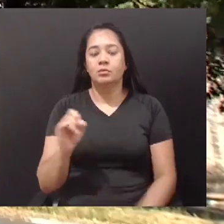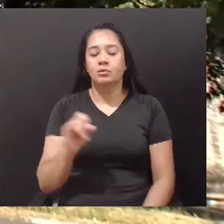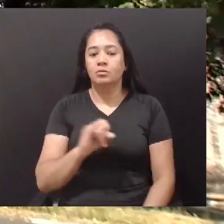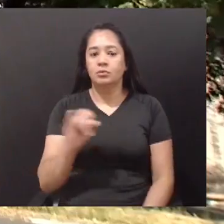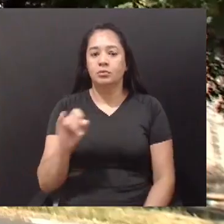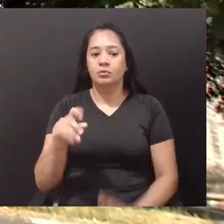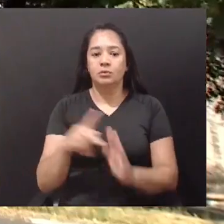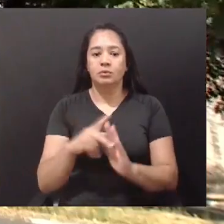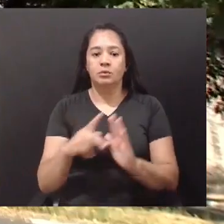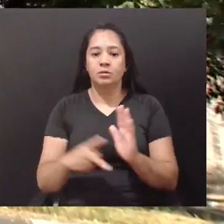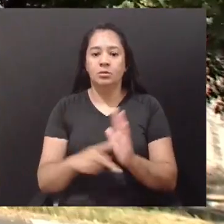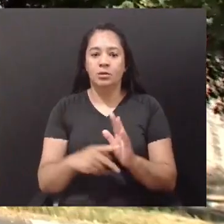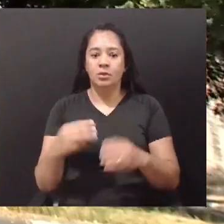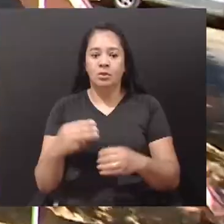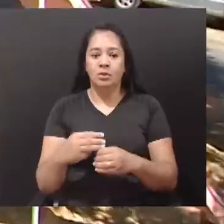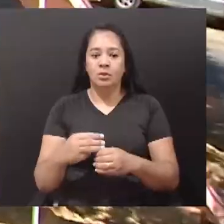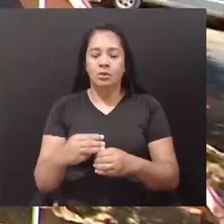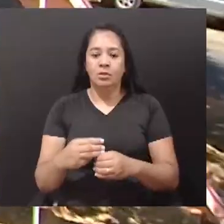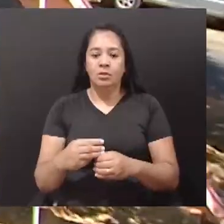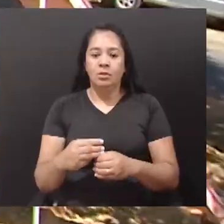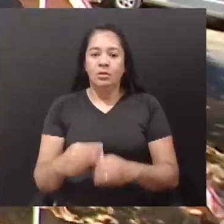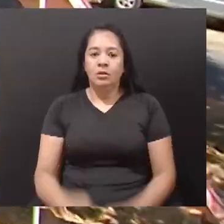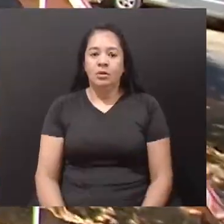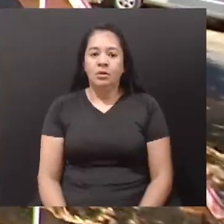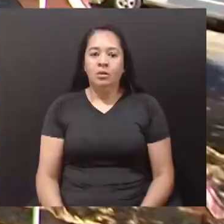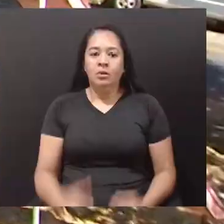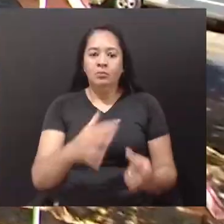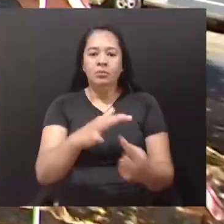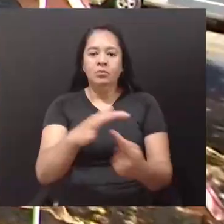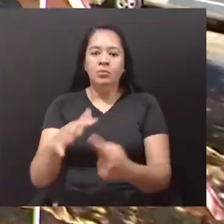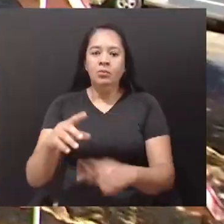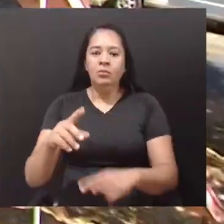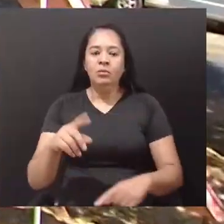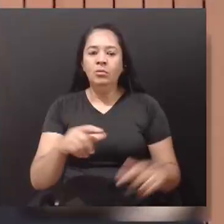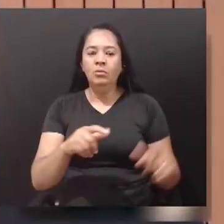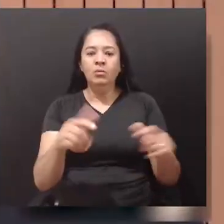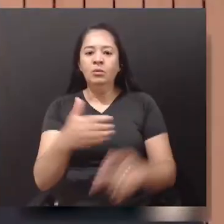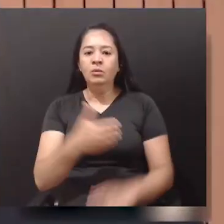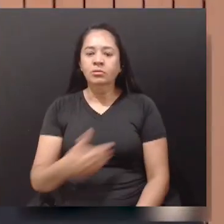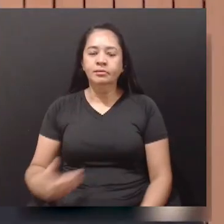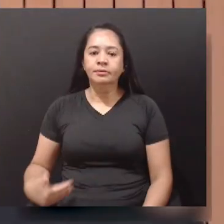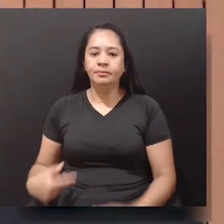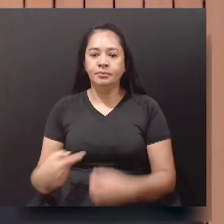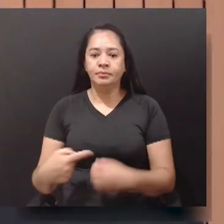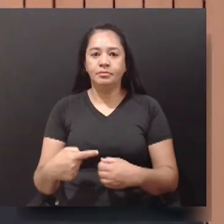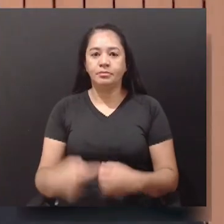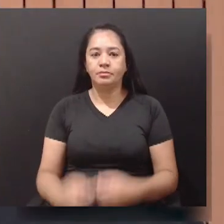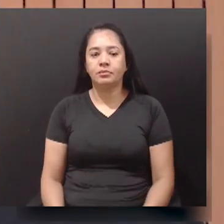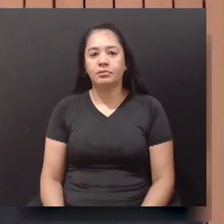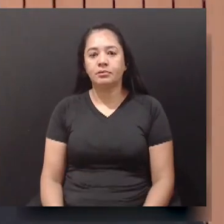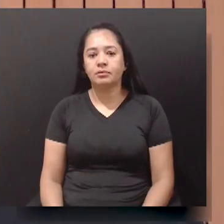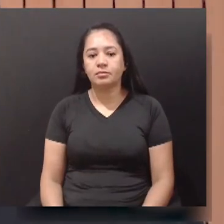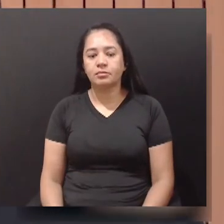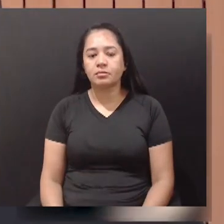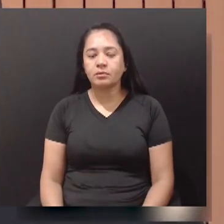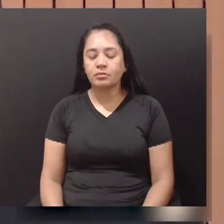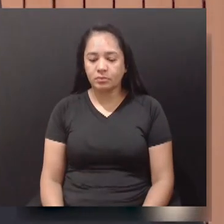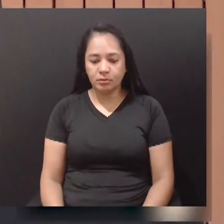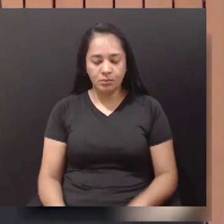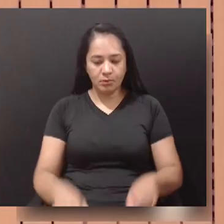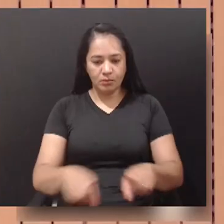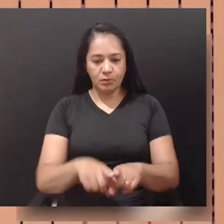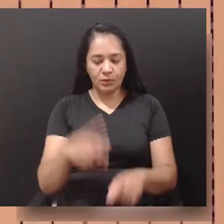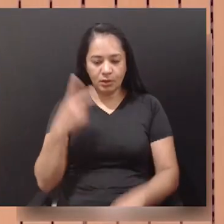Municipal de Ocupação Cultural e Esportiva das praças e equipamentos públicos da cidade. Também compuseram a mesa os vereadores